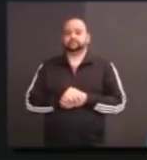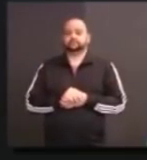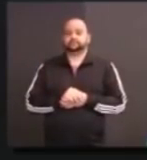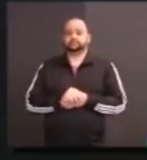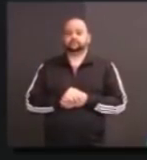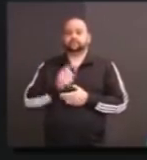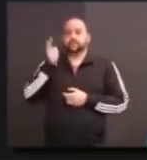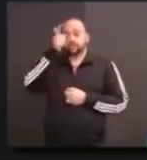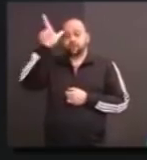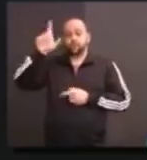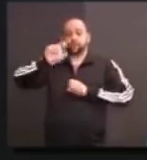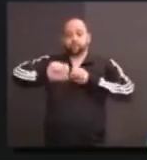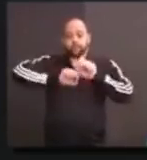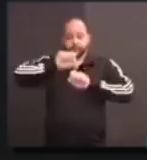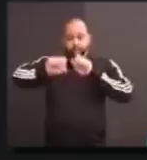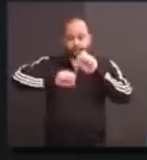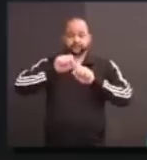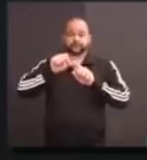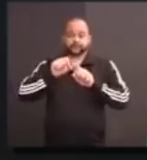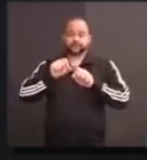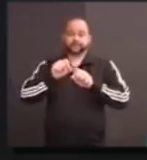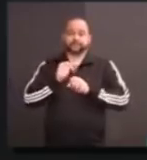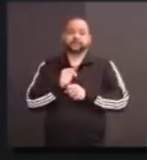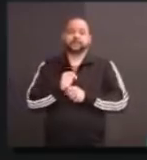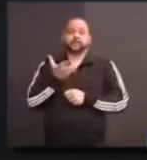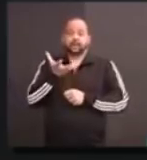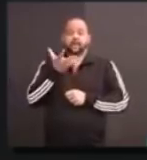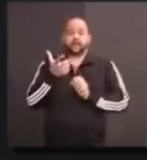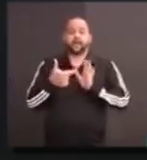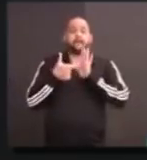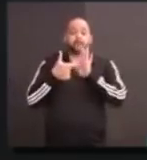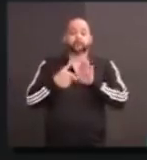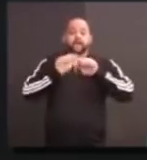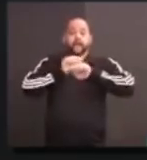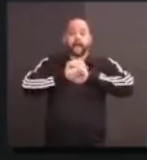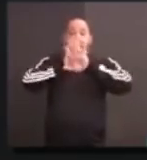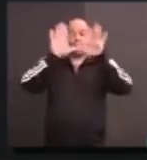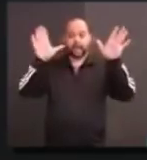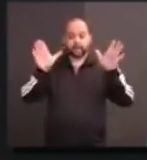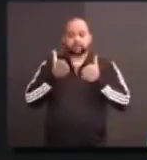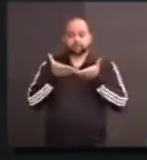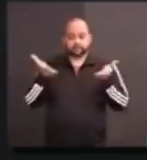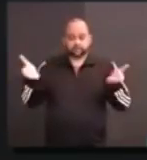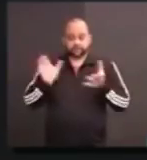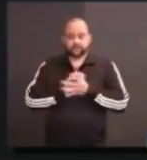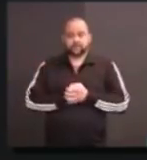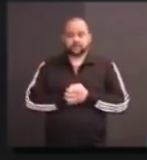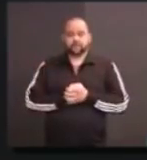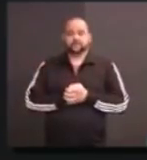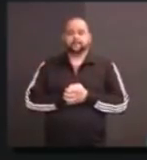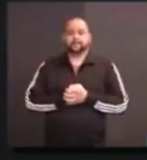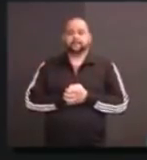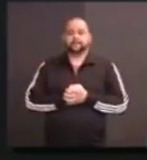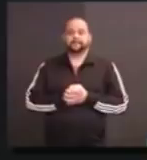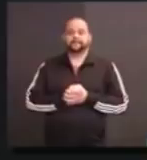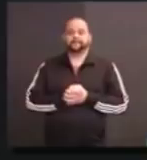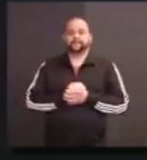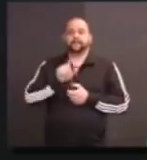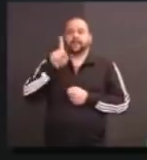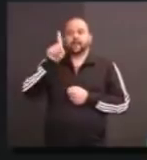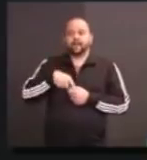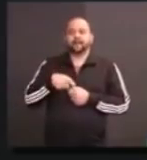Outra coisa que nós gostaríamos de deixar aqui bem claro é a questão do centro